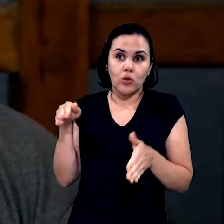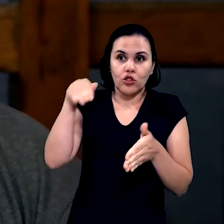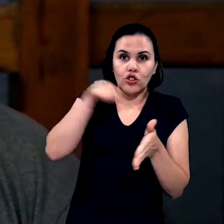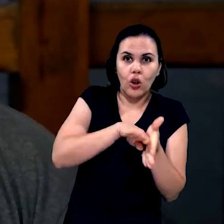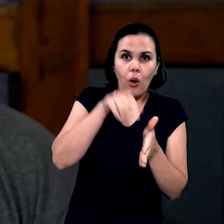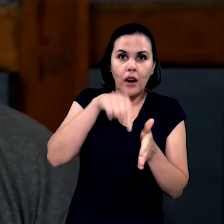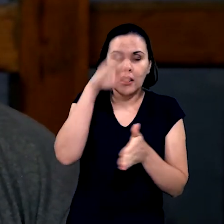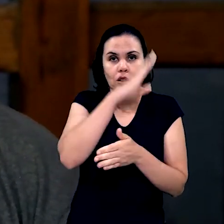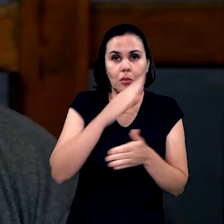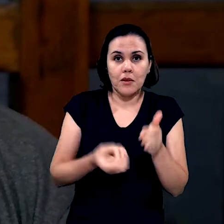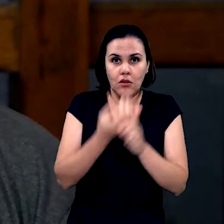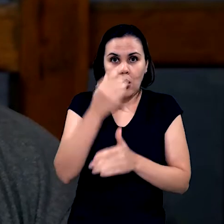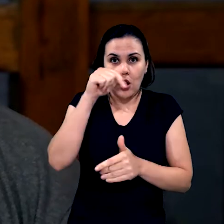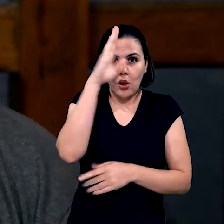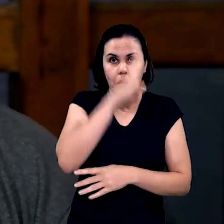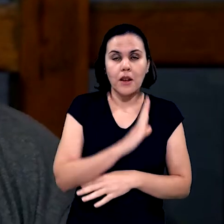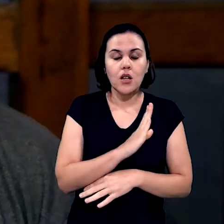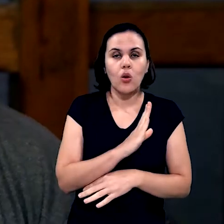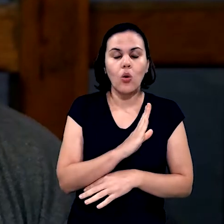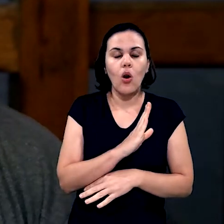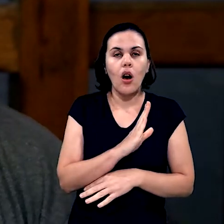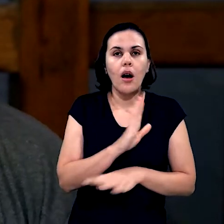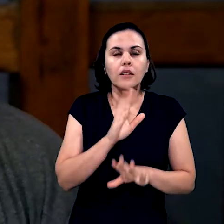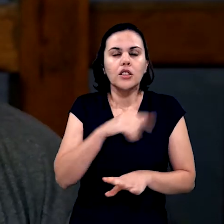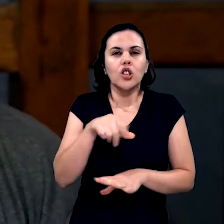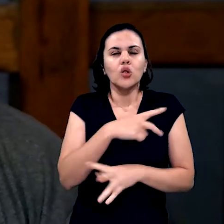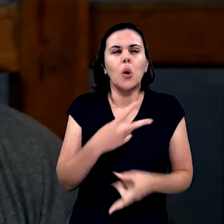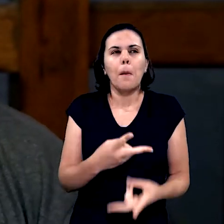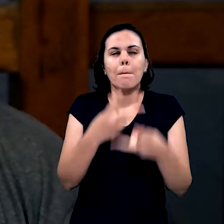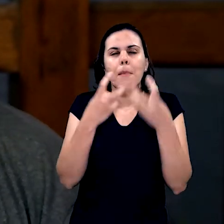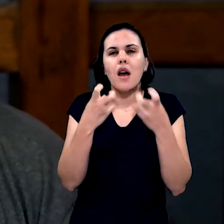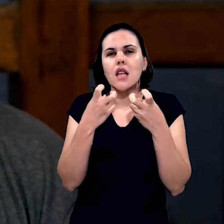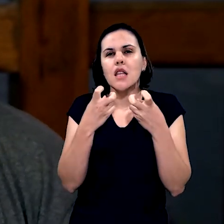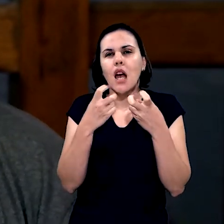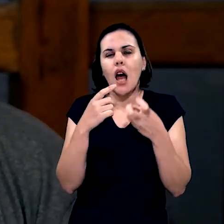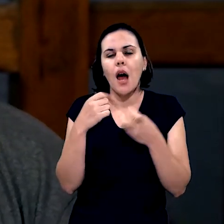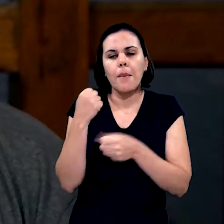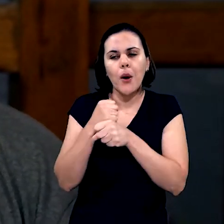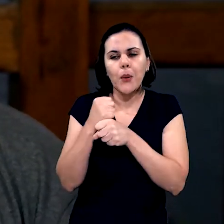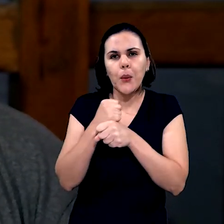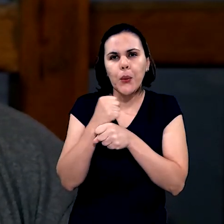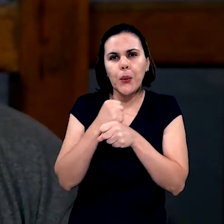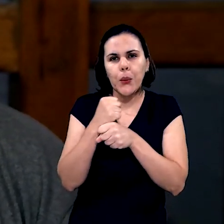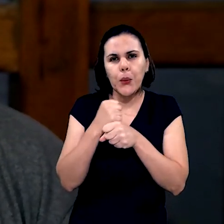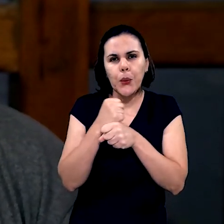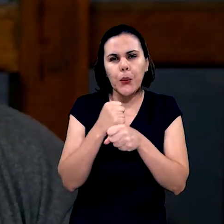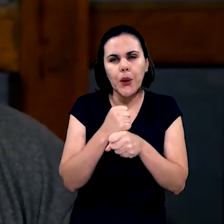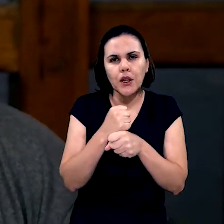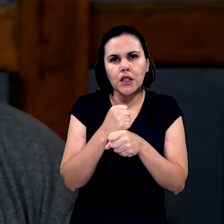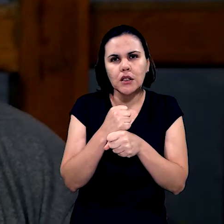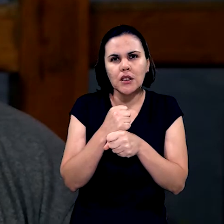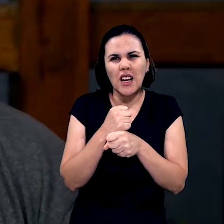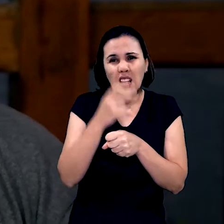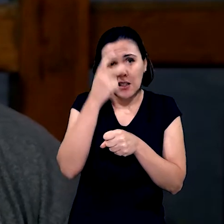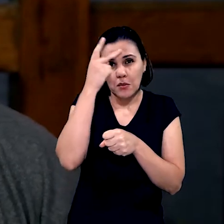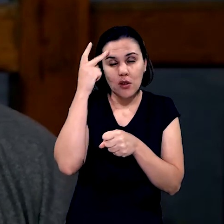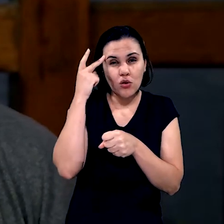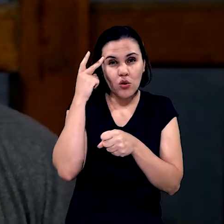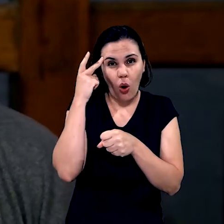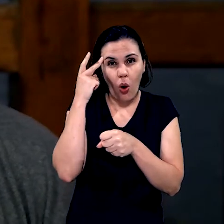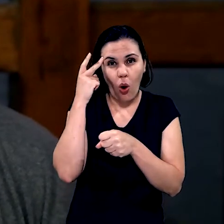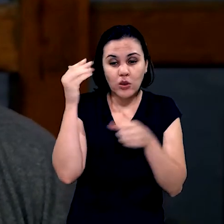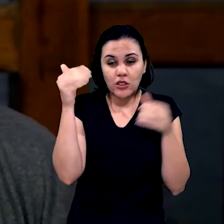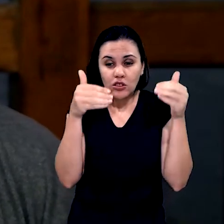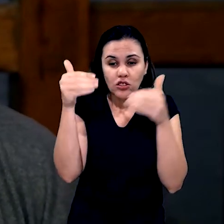então quase que desde a época da fundação do Brasil. Então assim, a gente percebe que ao longo dos anos a